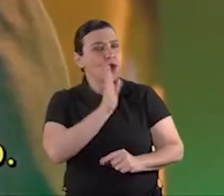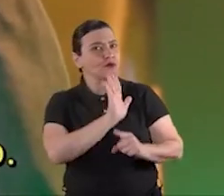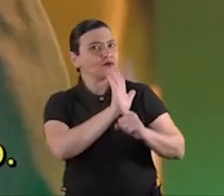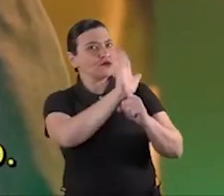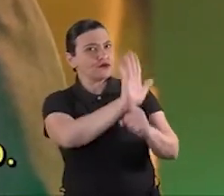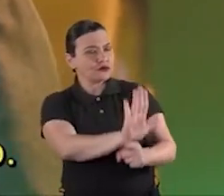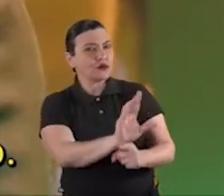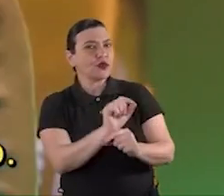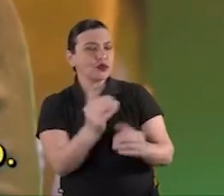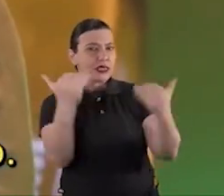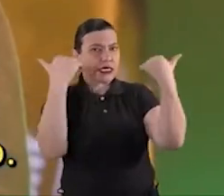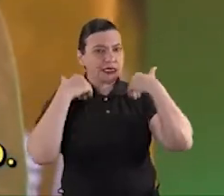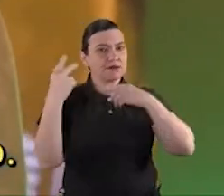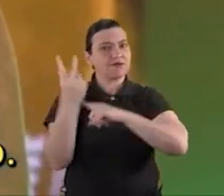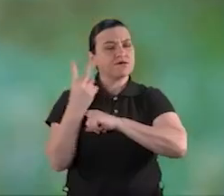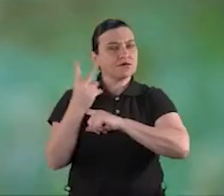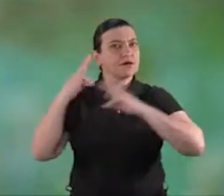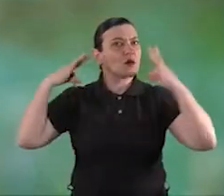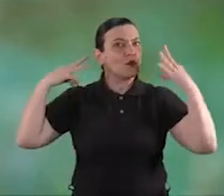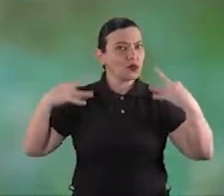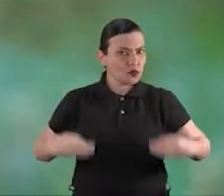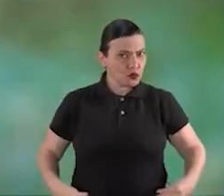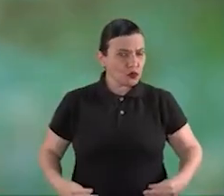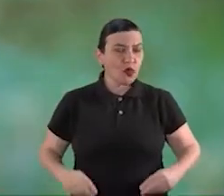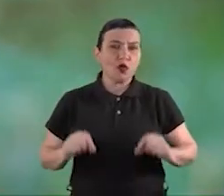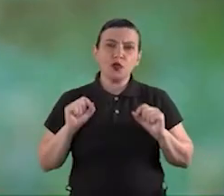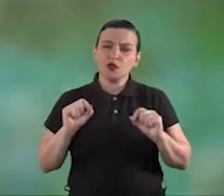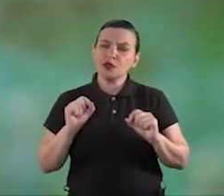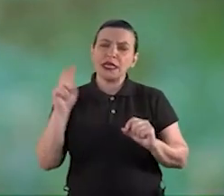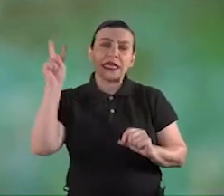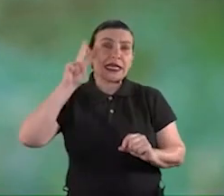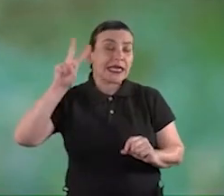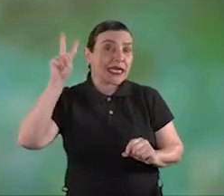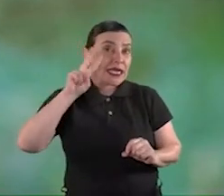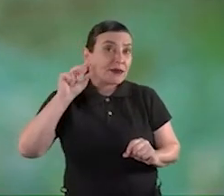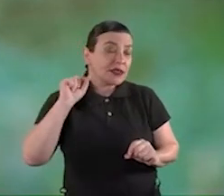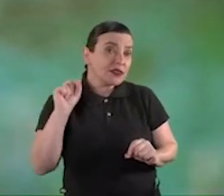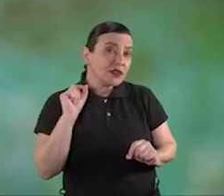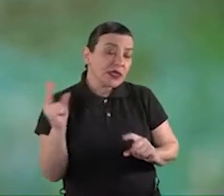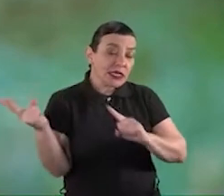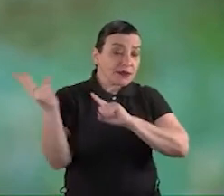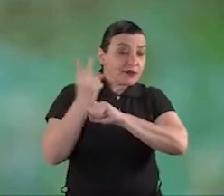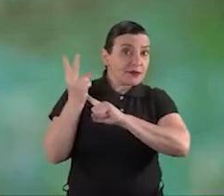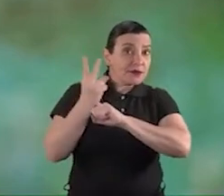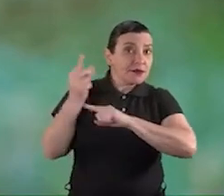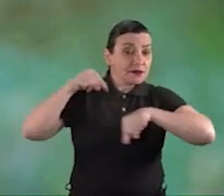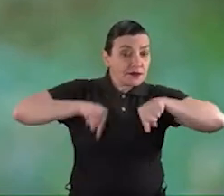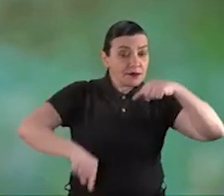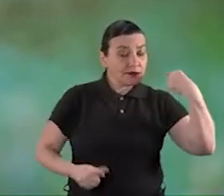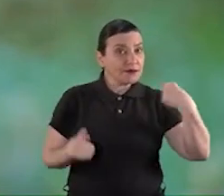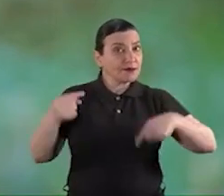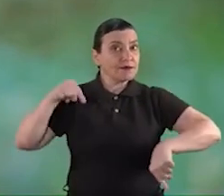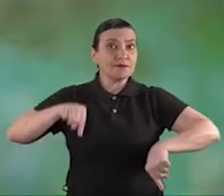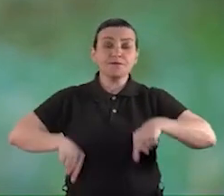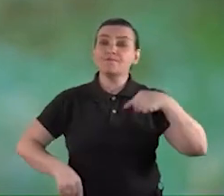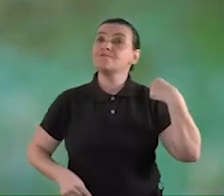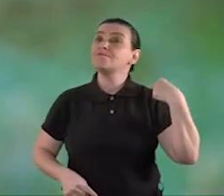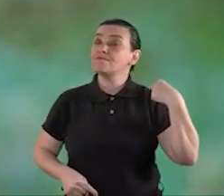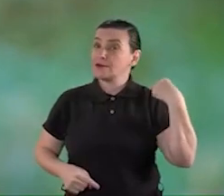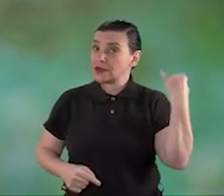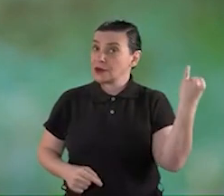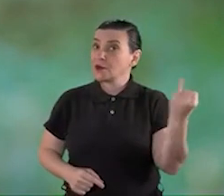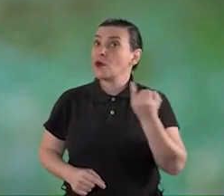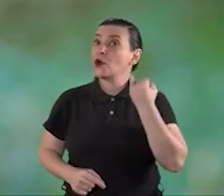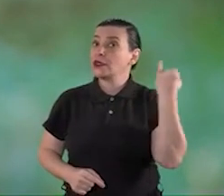auxiliadores do sistema imunológico como um todo e lembre-se dica e fortalecer e auxiliar do sistema imunológico é uma parte do